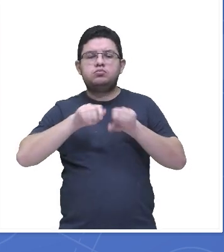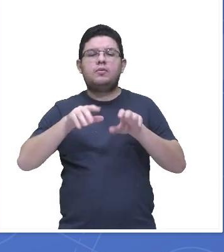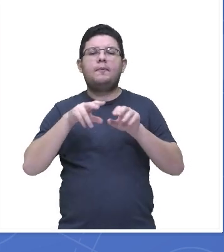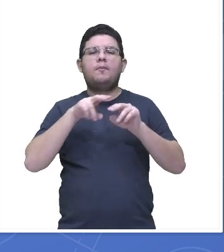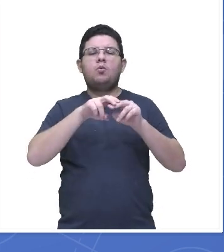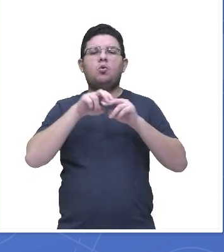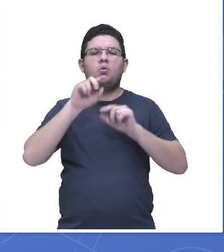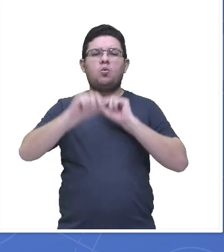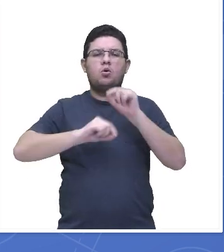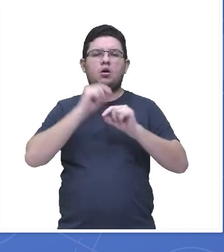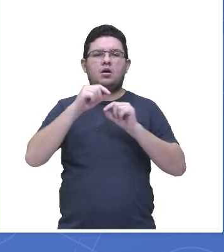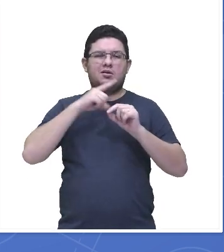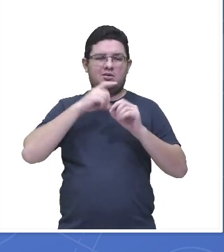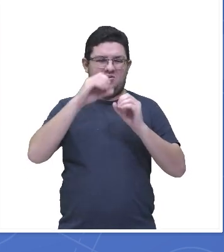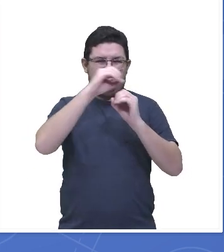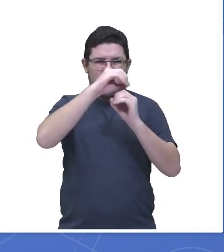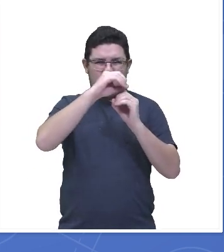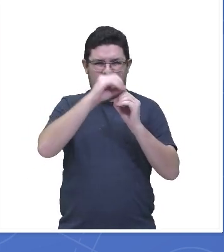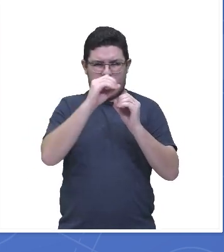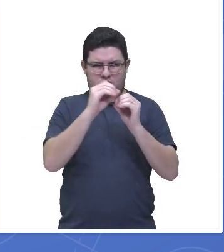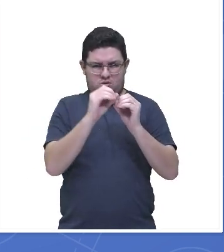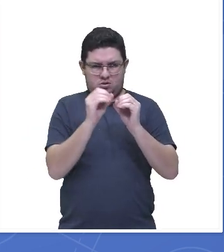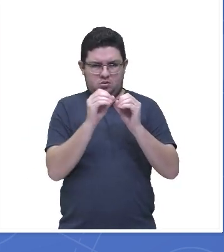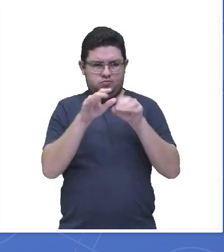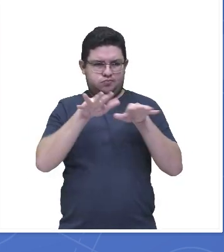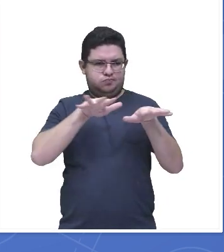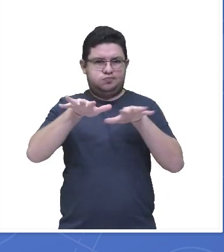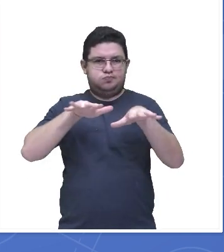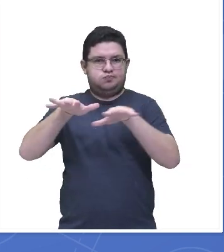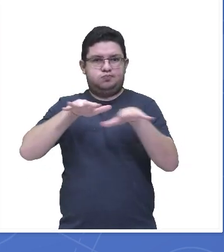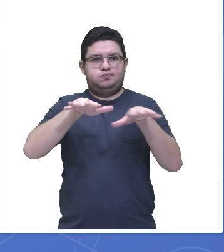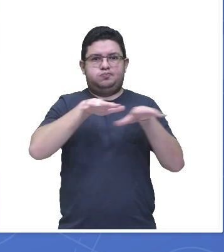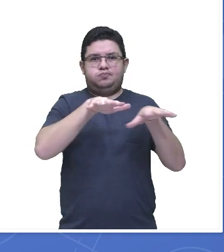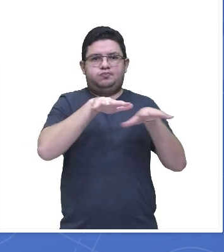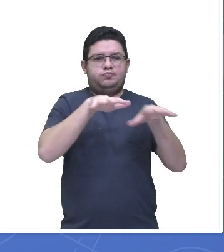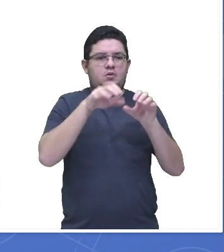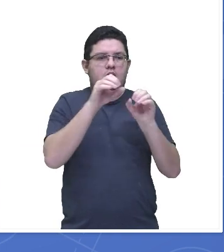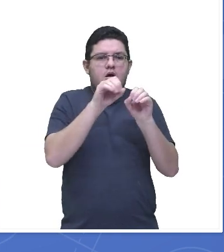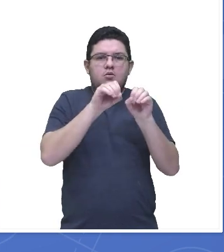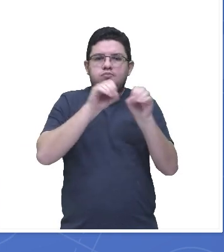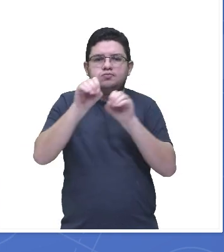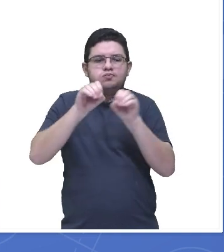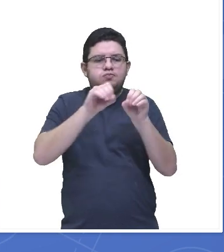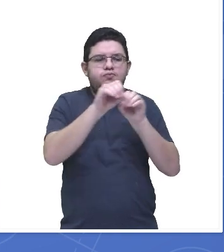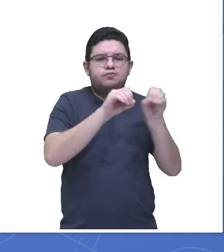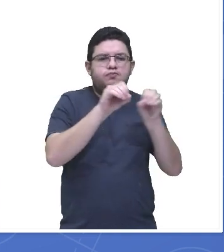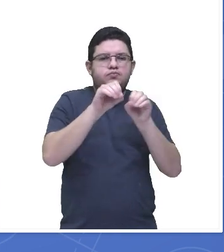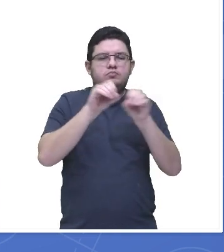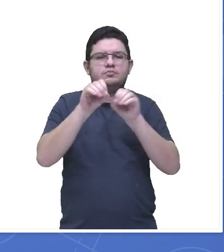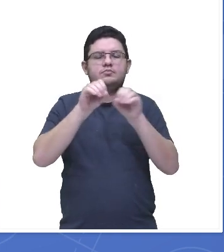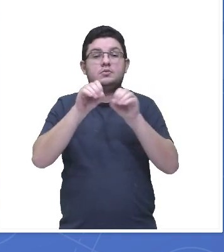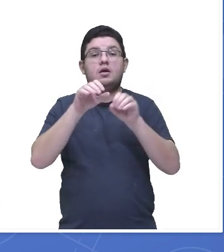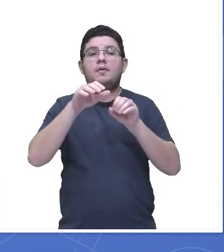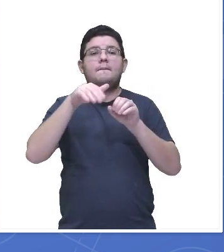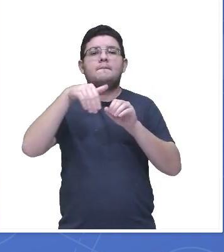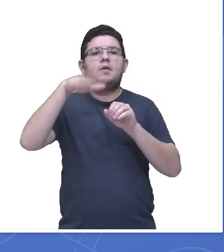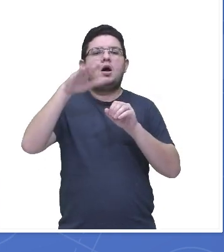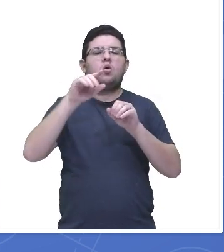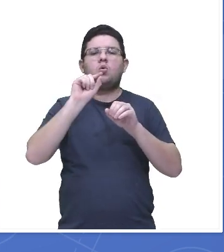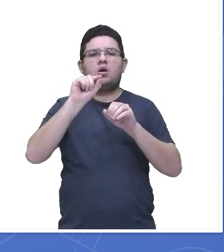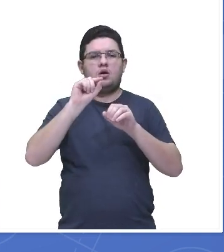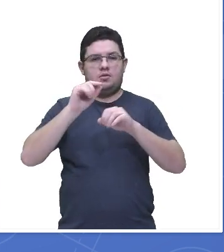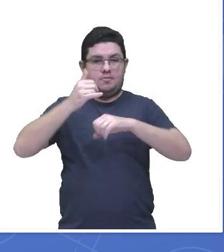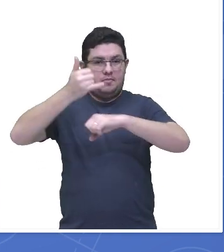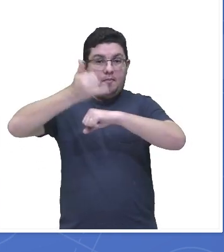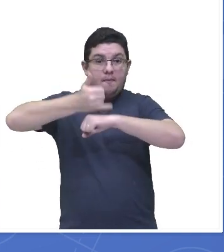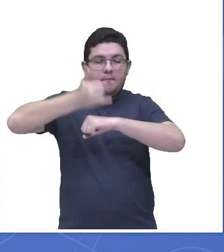molecular. Esse processo é mais eficiente em materiais como os metais, os sólidos,